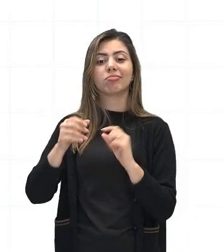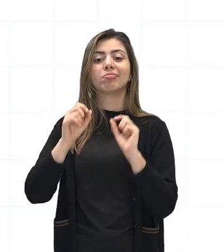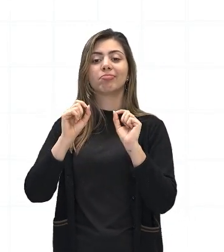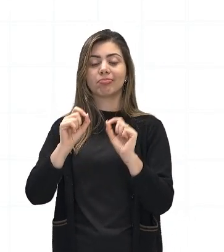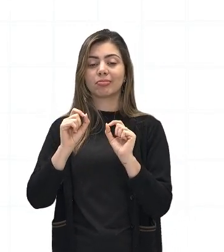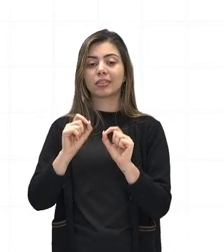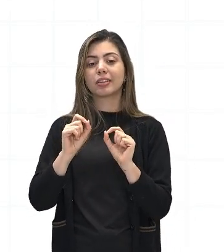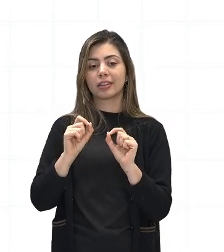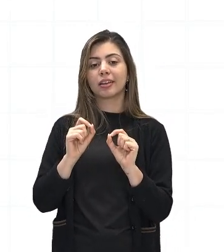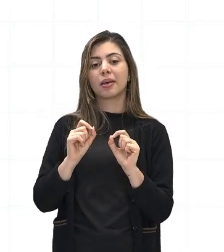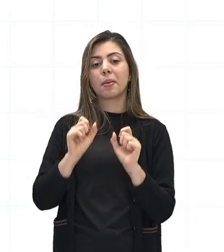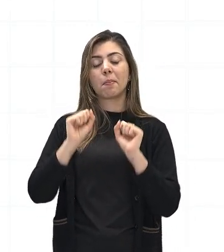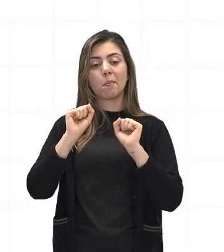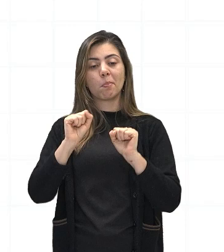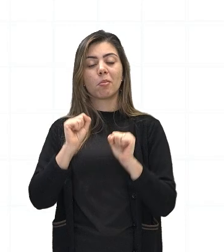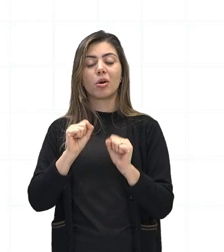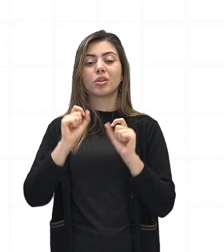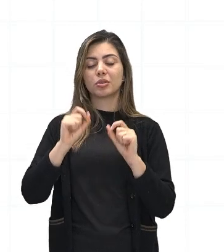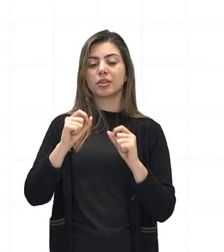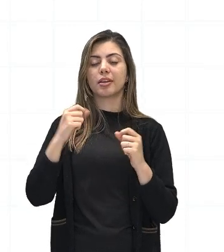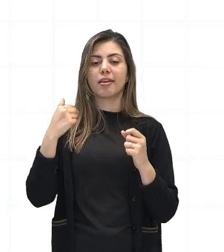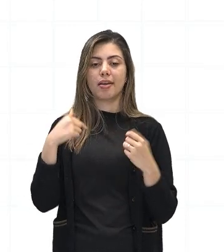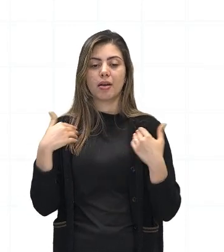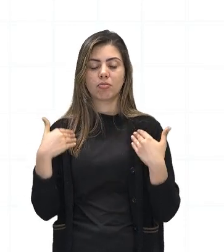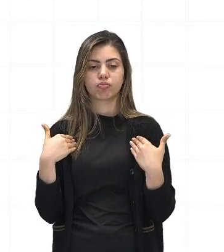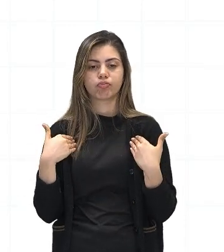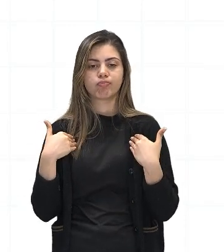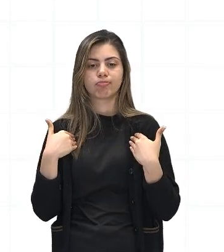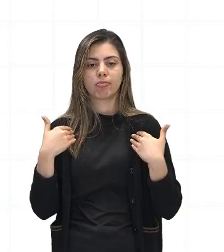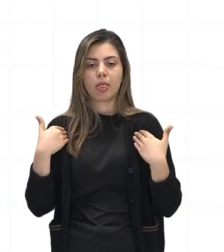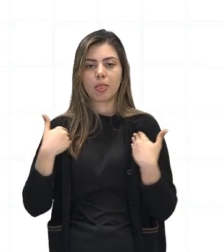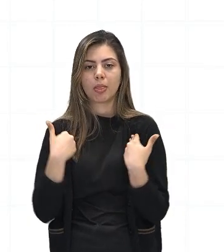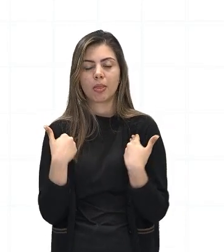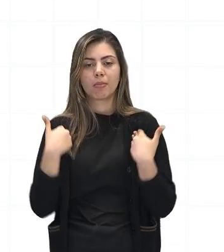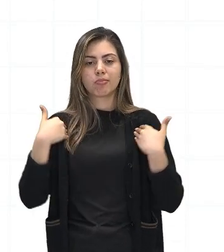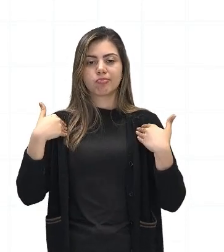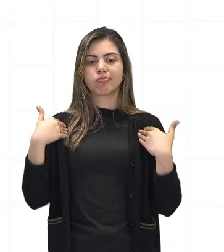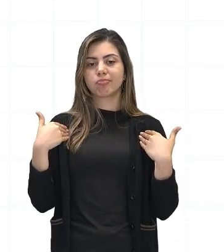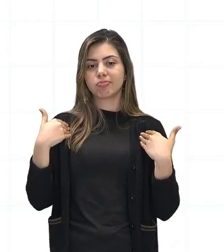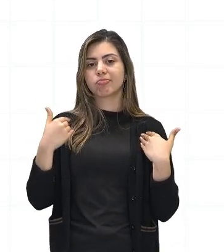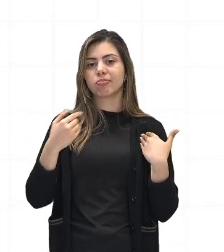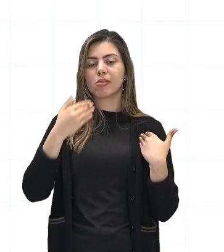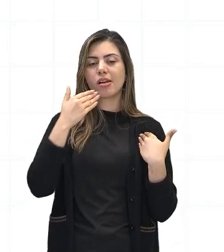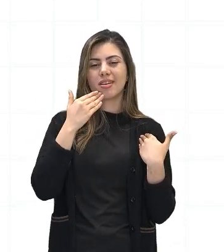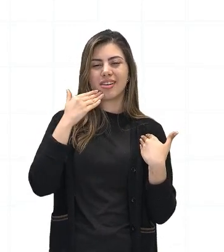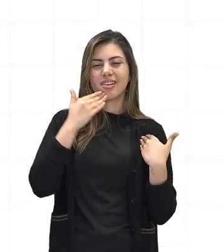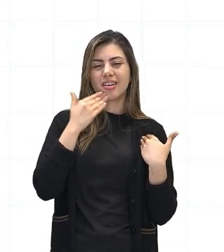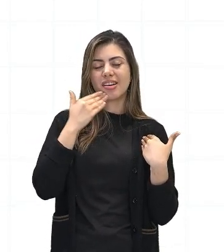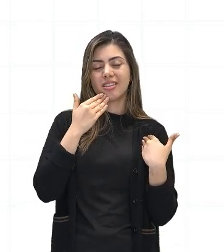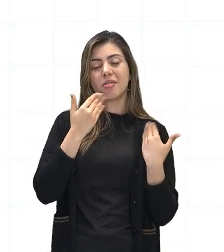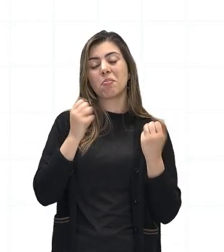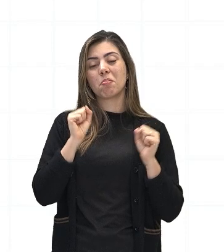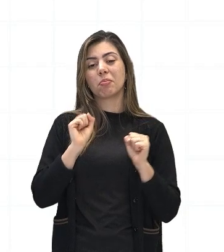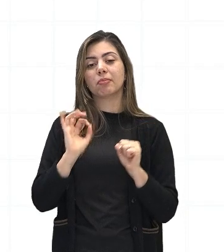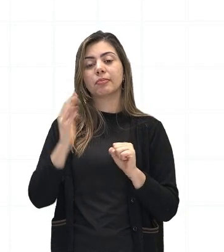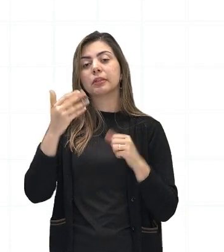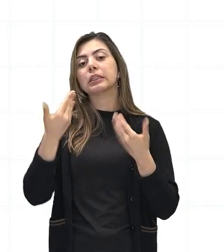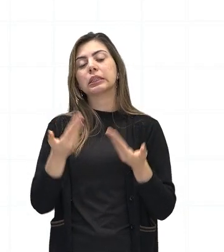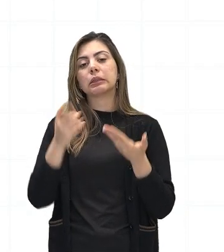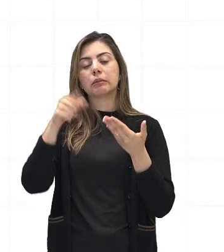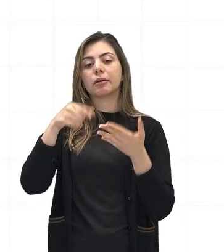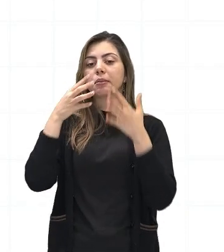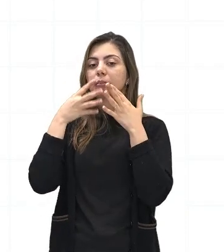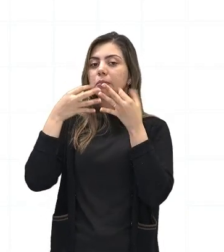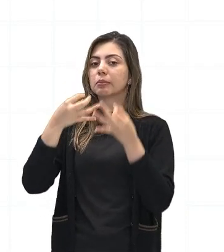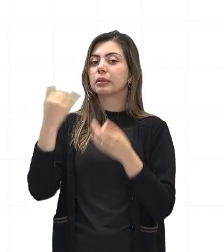nós chamamos aí de desvios posturais, no surgimento desses desvios. Então, esse é um ponto de atenção muito